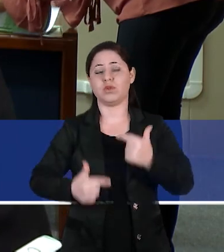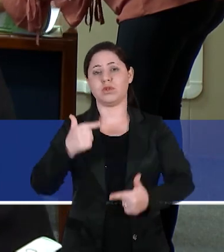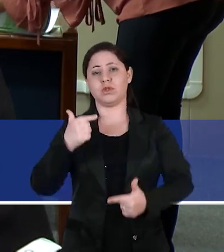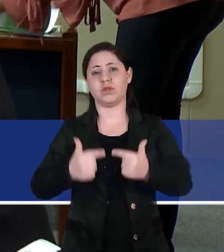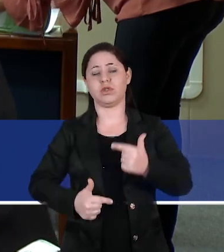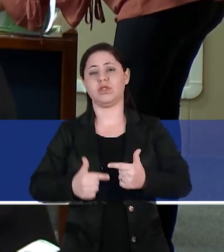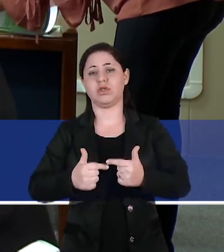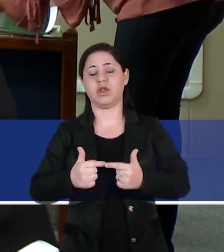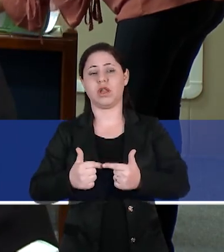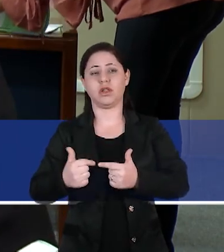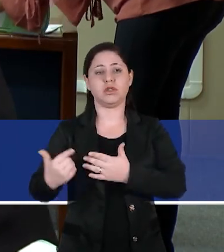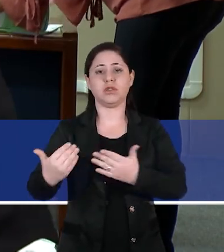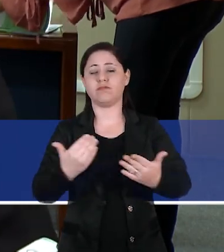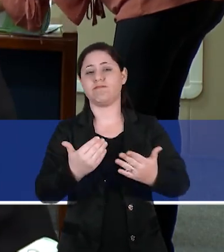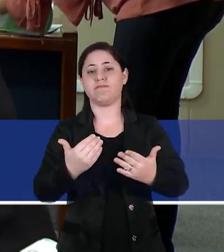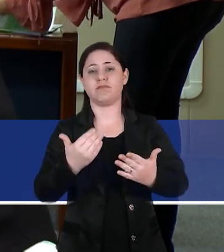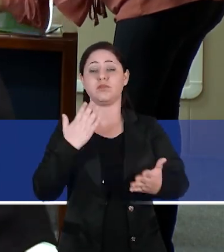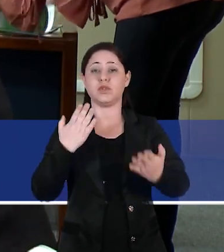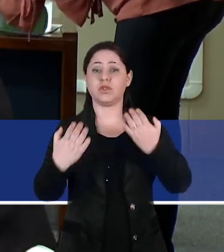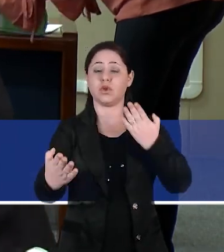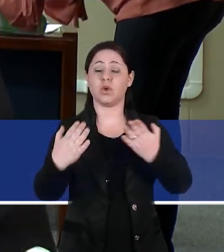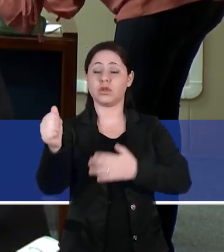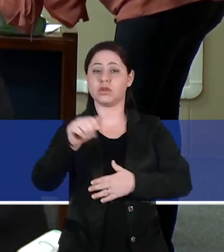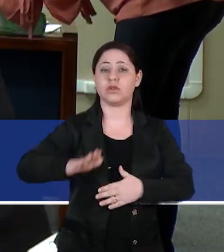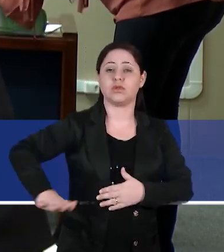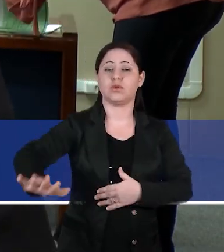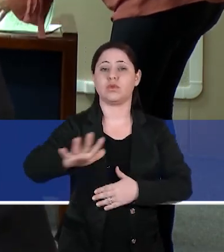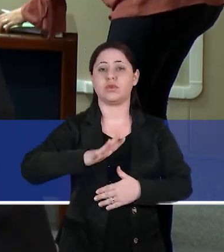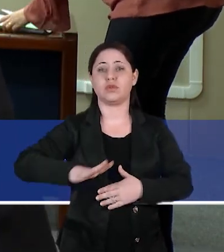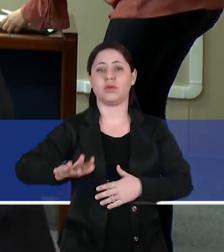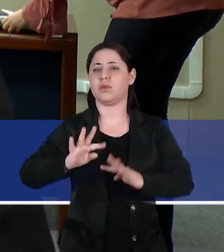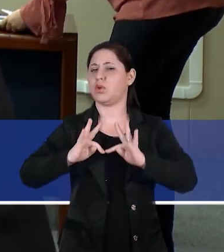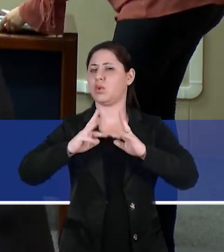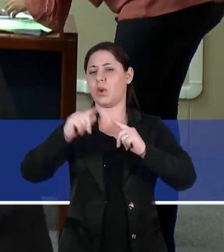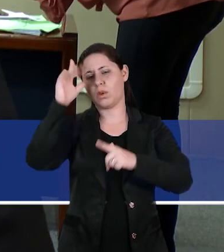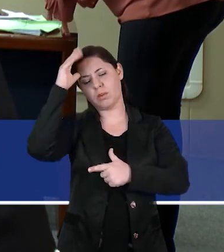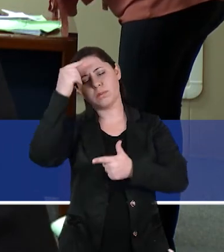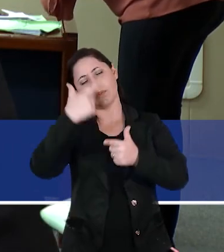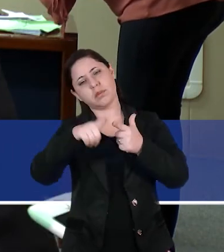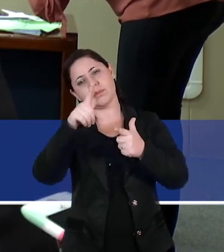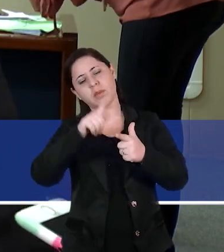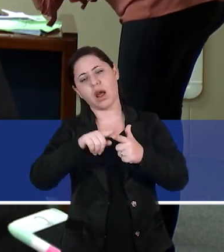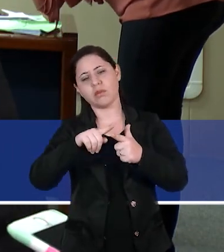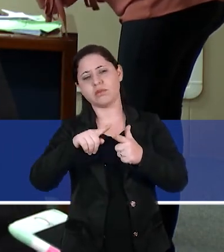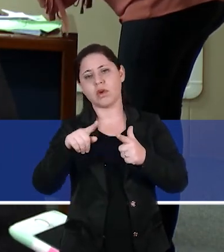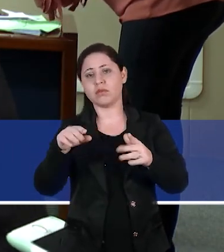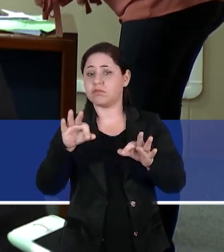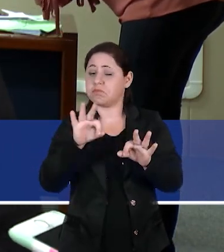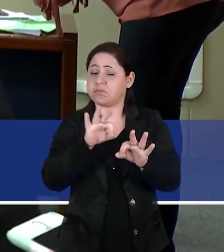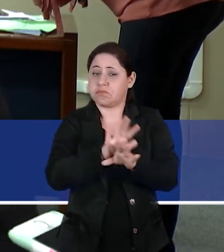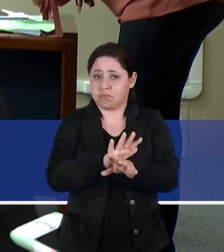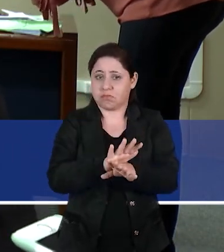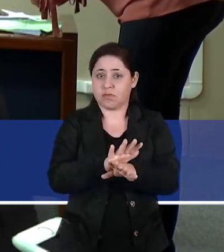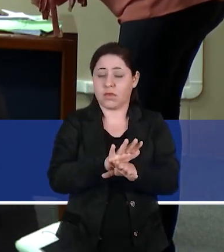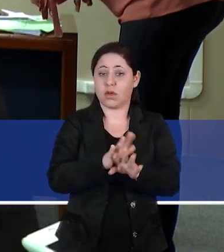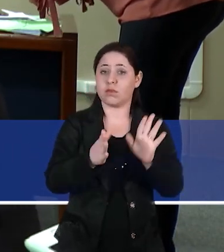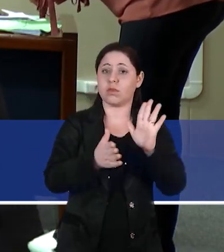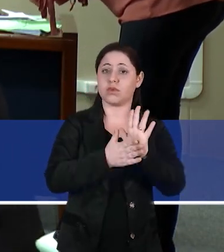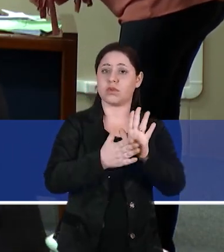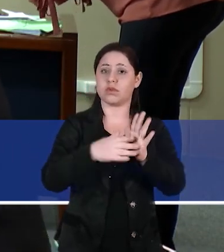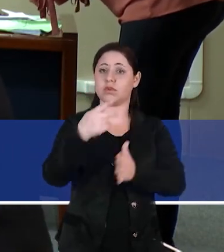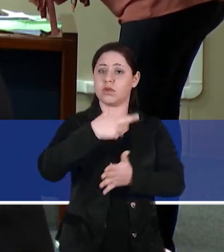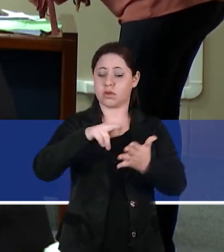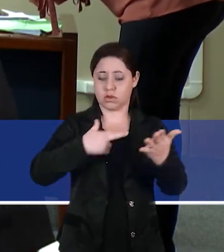no sentido de disponibilizar psicólogos, assistentes sociais para que toda essa questão seja resolvida. O projeto que eu relatei é